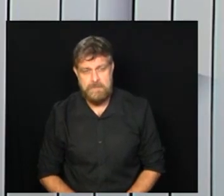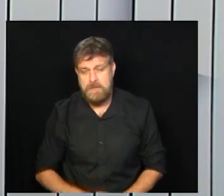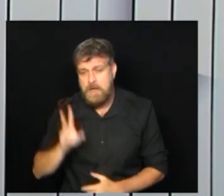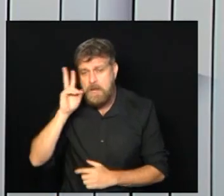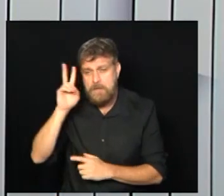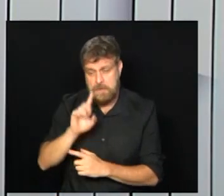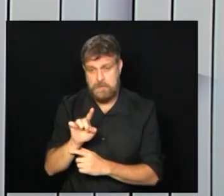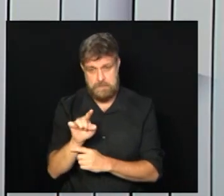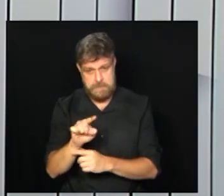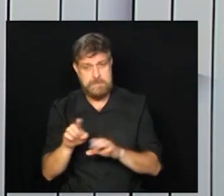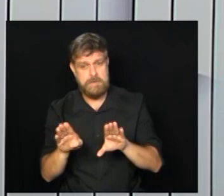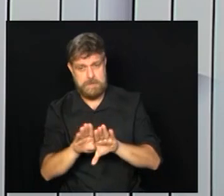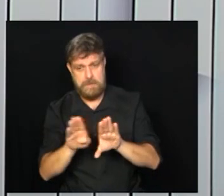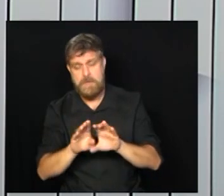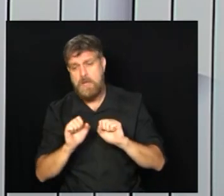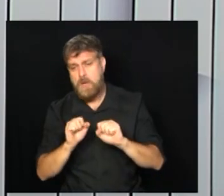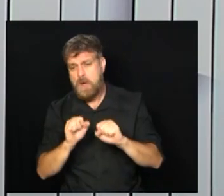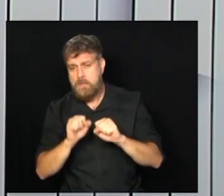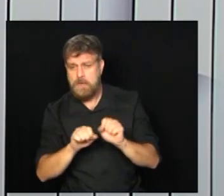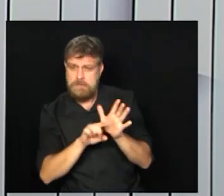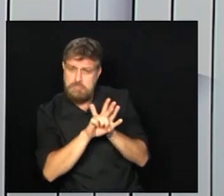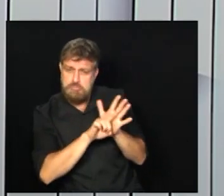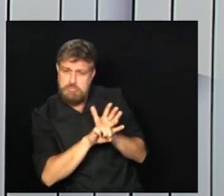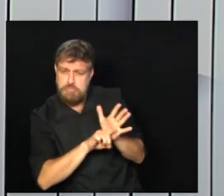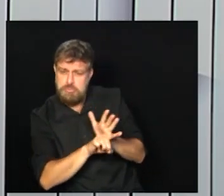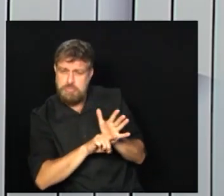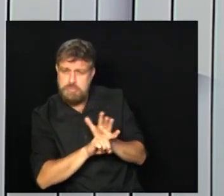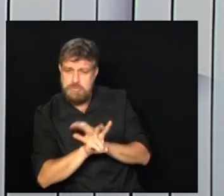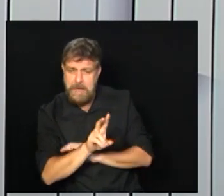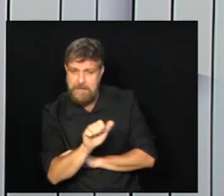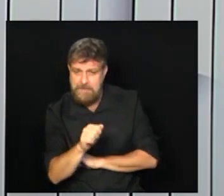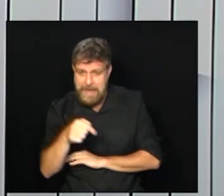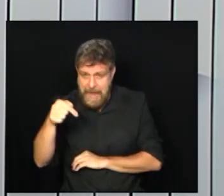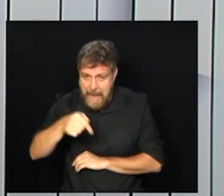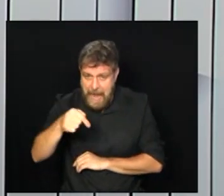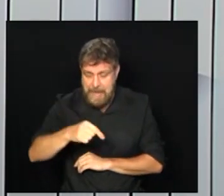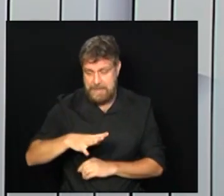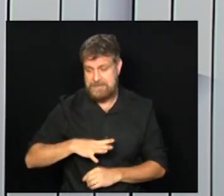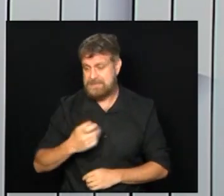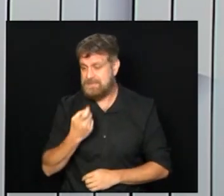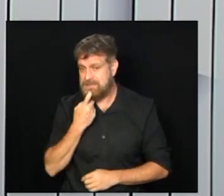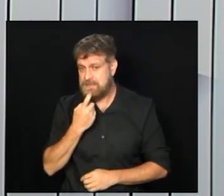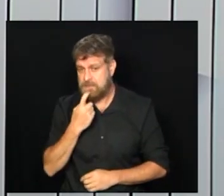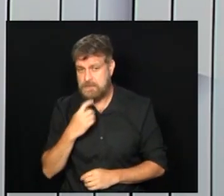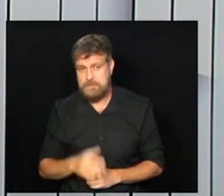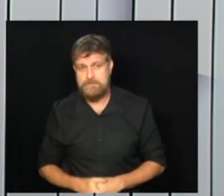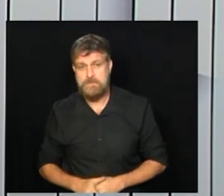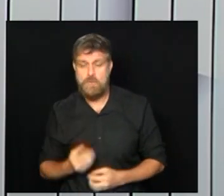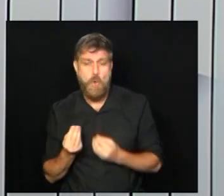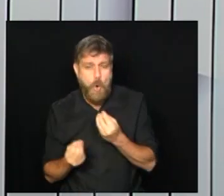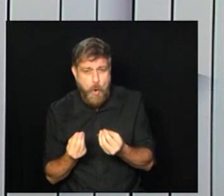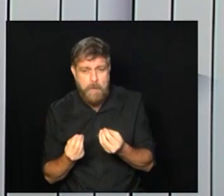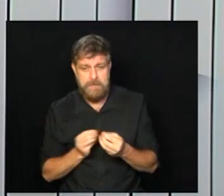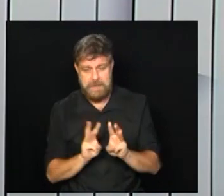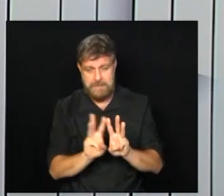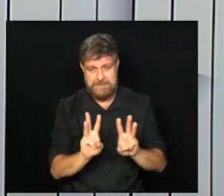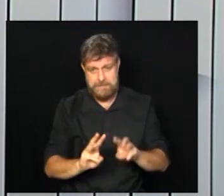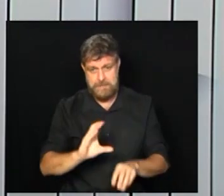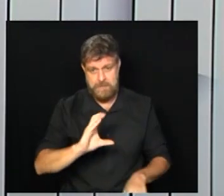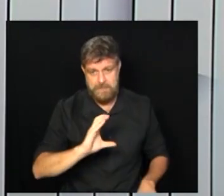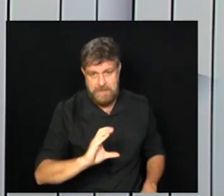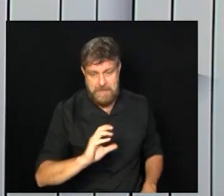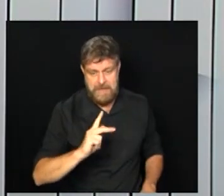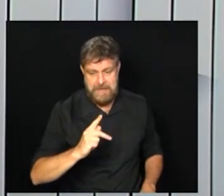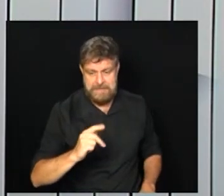Lembrando que você também pode conferir as vagas disponíveis aqui para a cidade de Campinas através do site